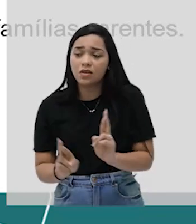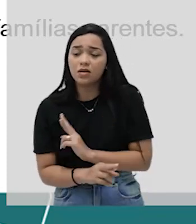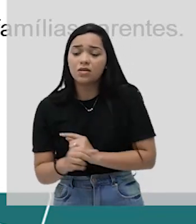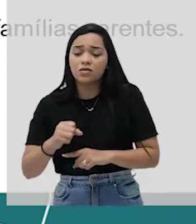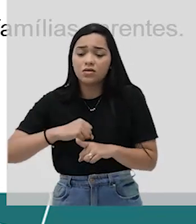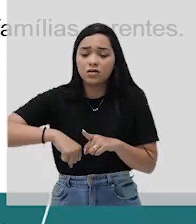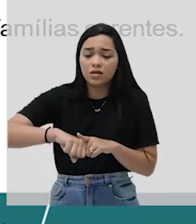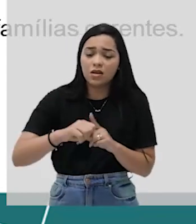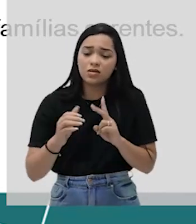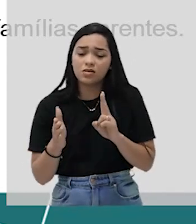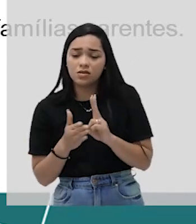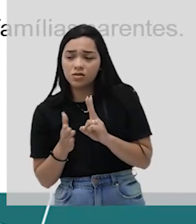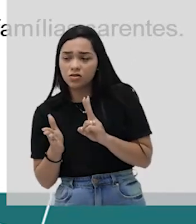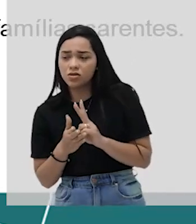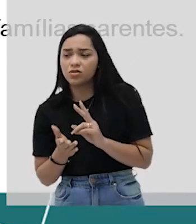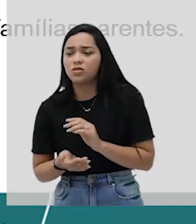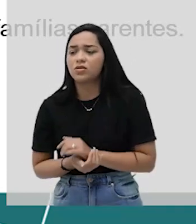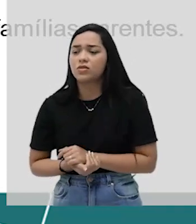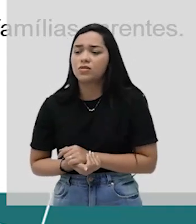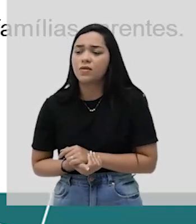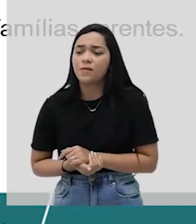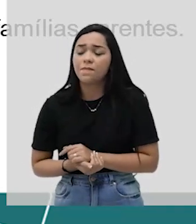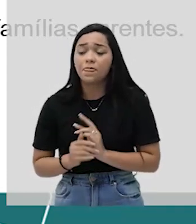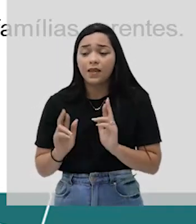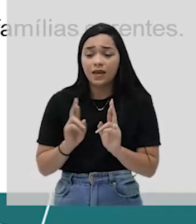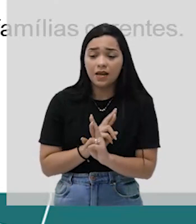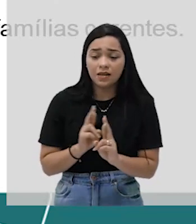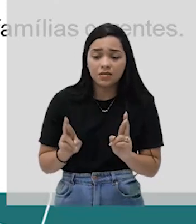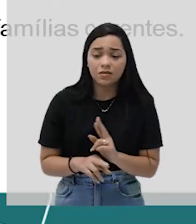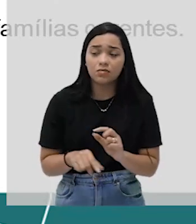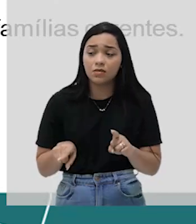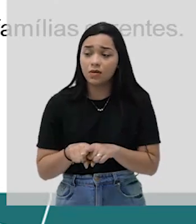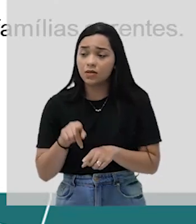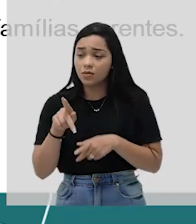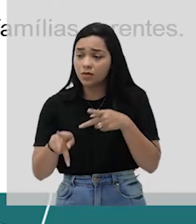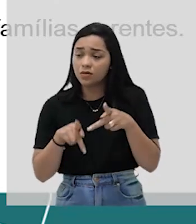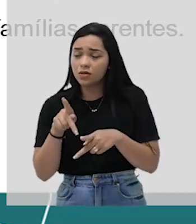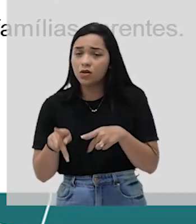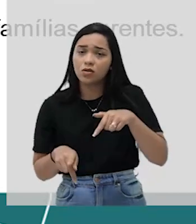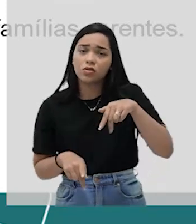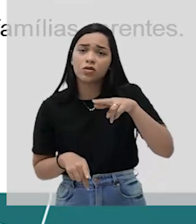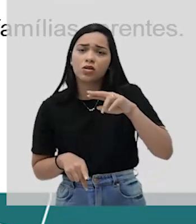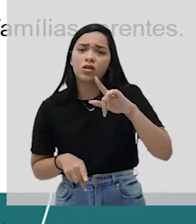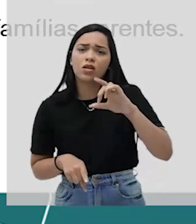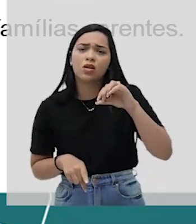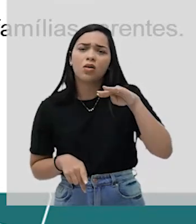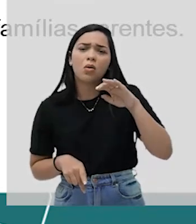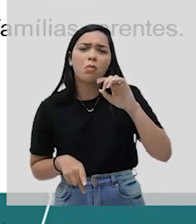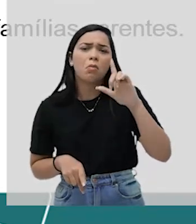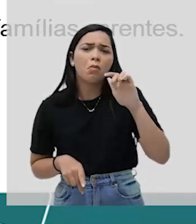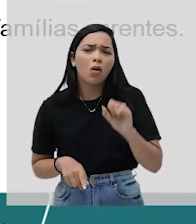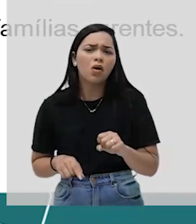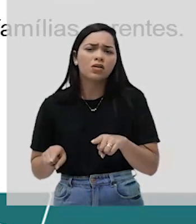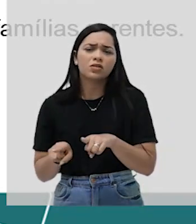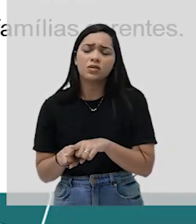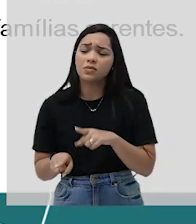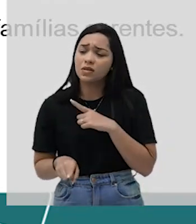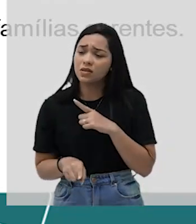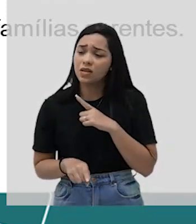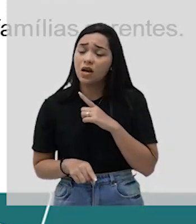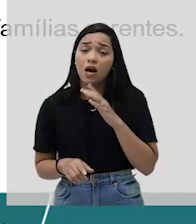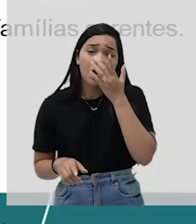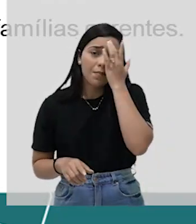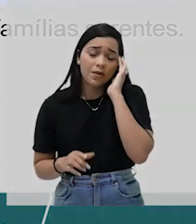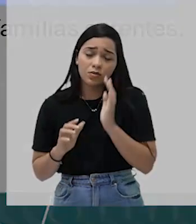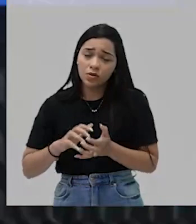sociedades indígenas, em relação às populações quilombolas, em relação ao